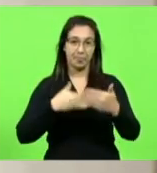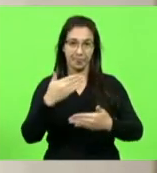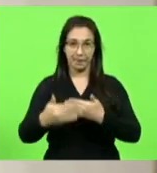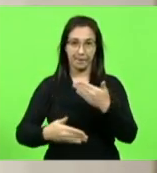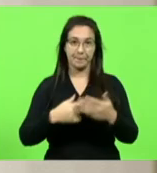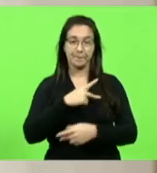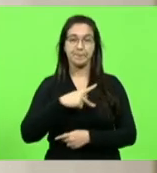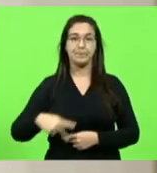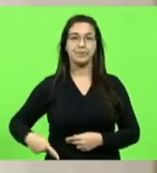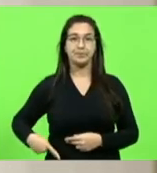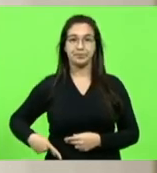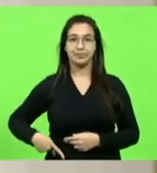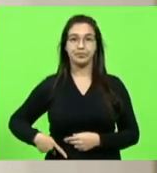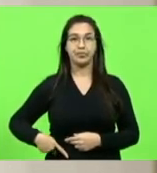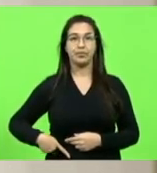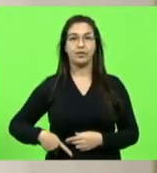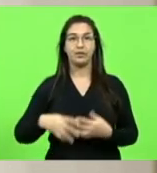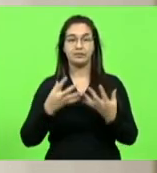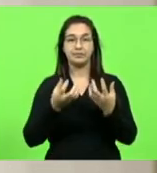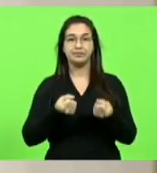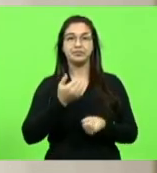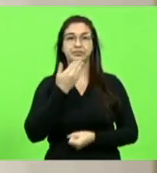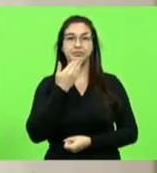presidente deferiu os requerimentos